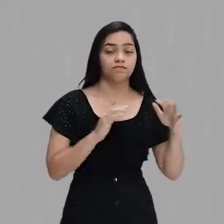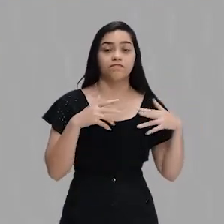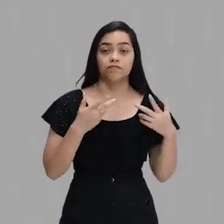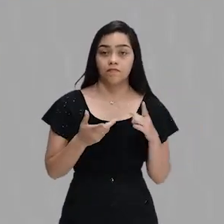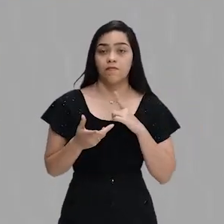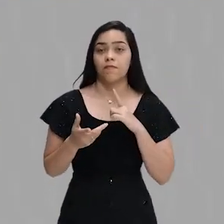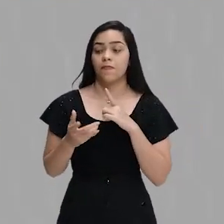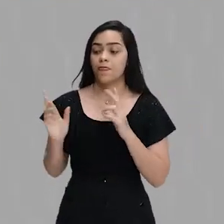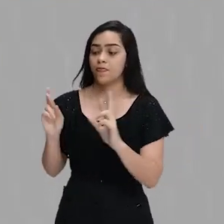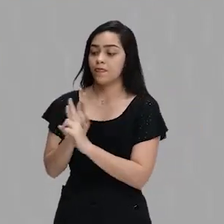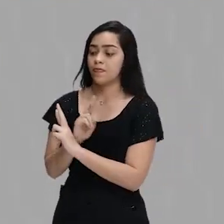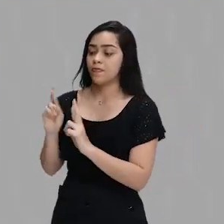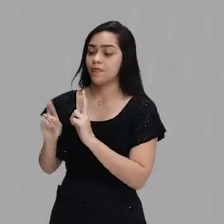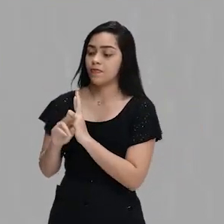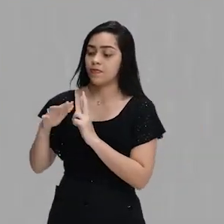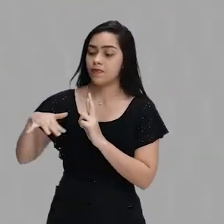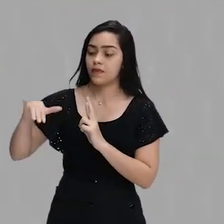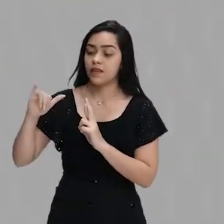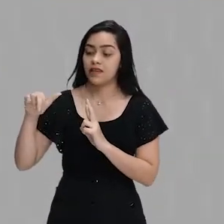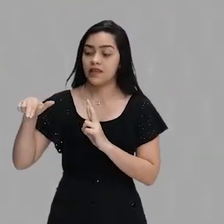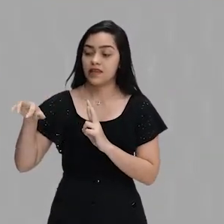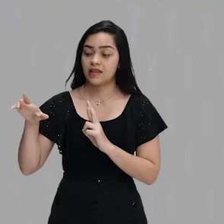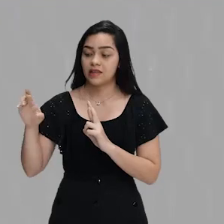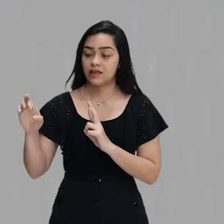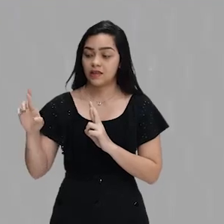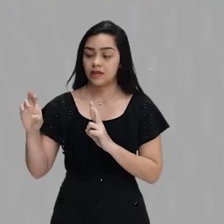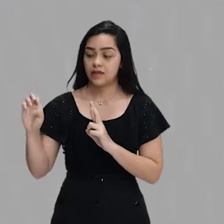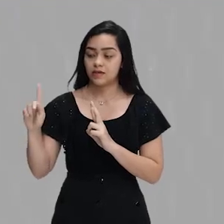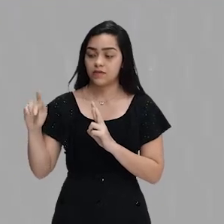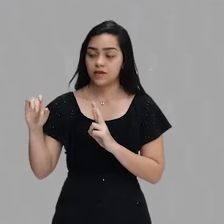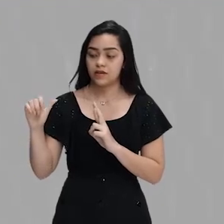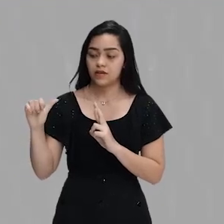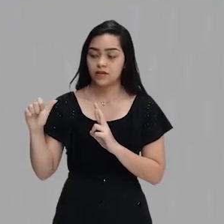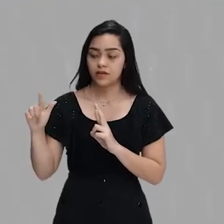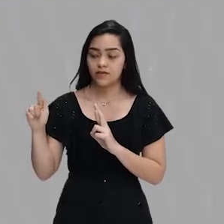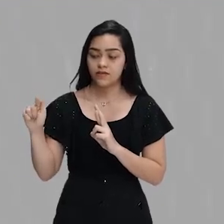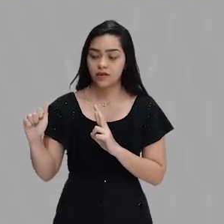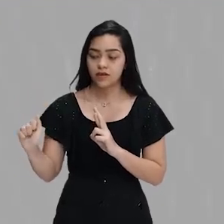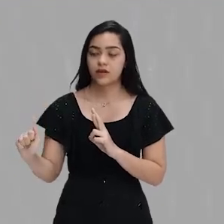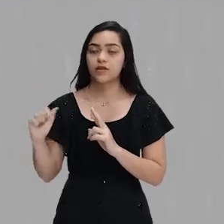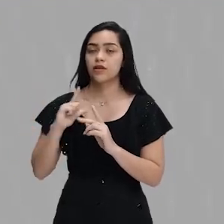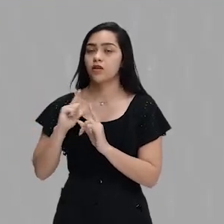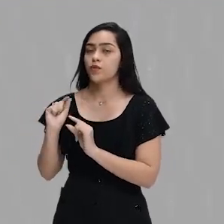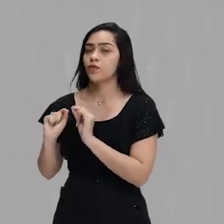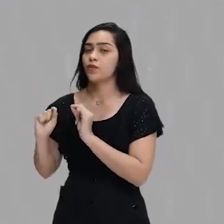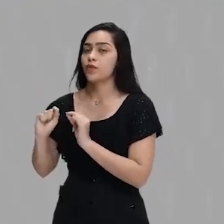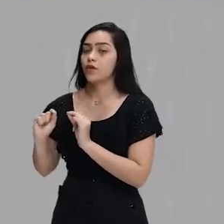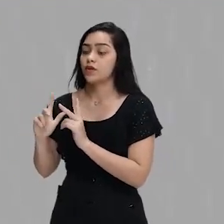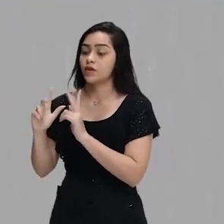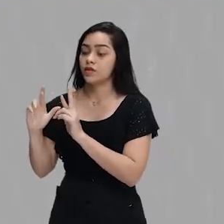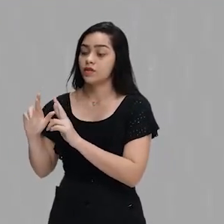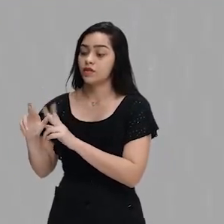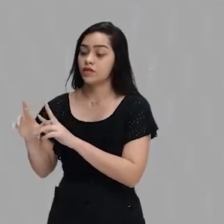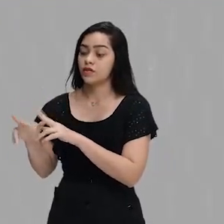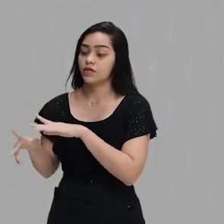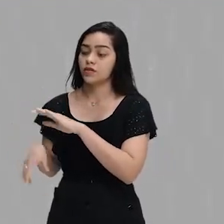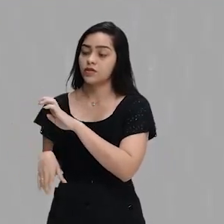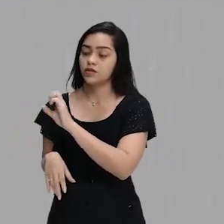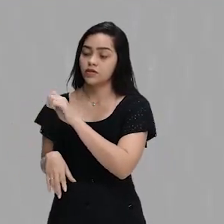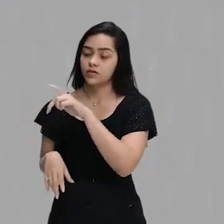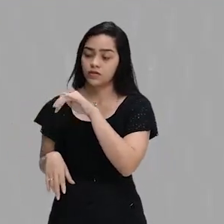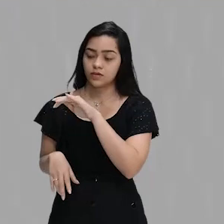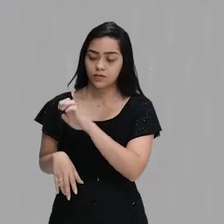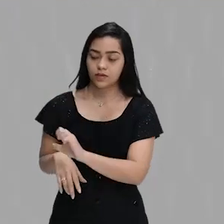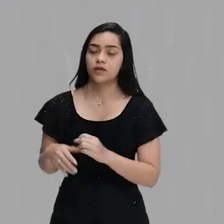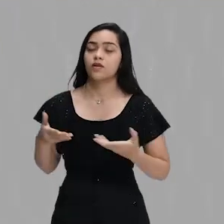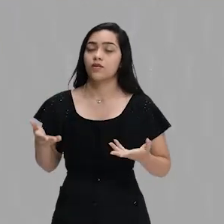das relações interespecíficas, nós temos aqui uma relação que ocorre entre indivíduos de espécies diferentes. E